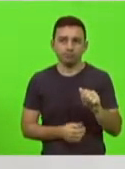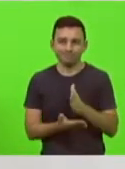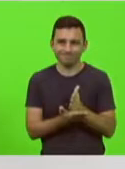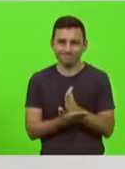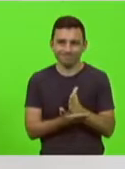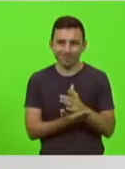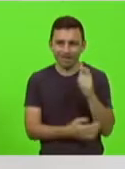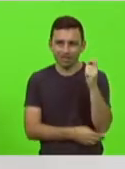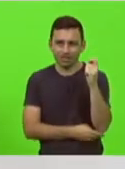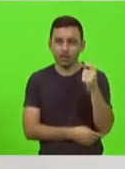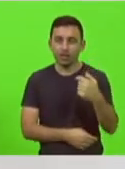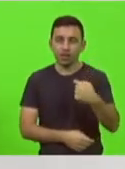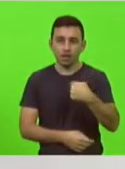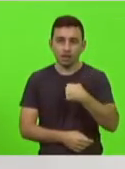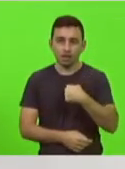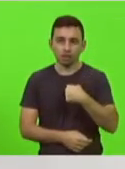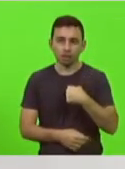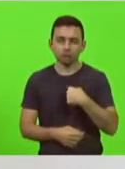adotado sempre